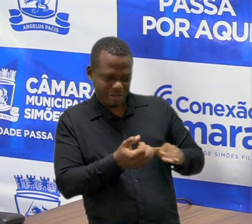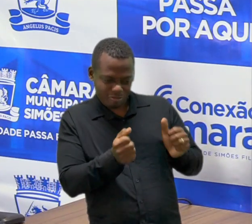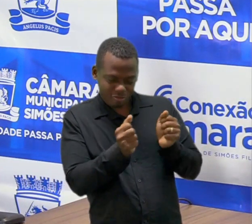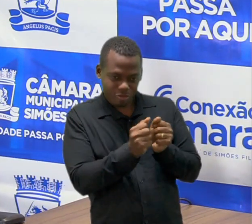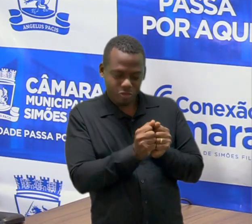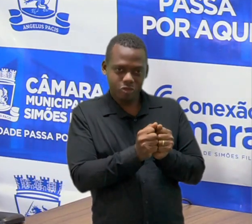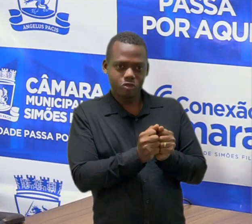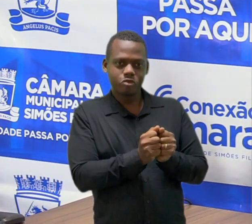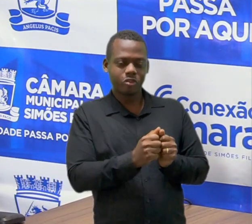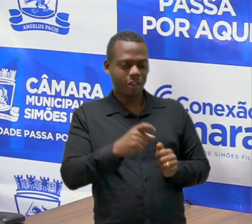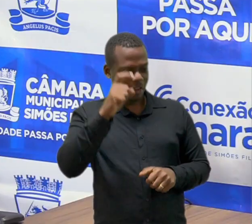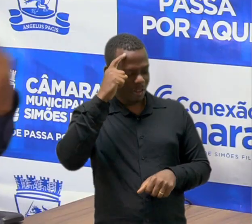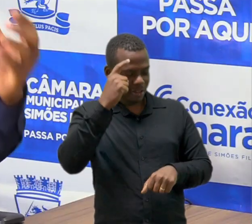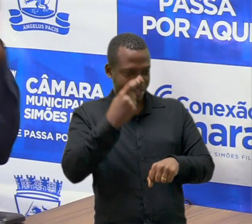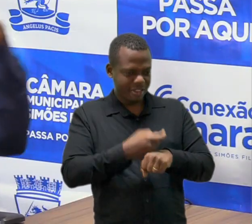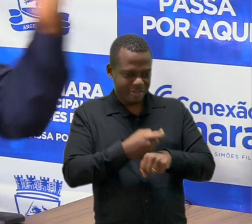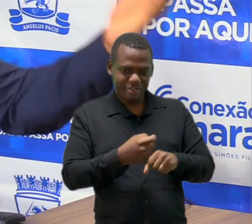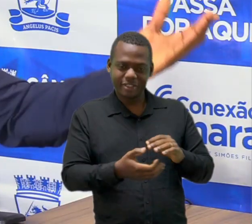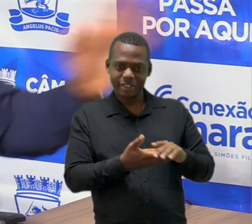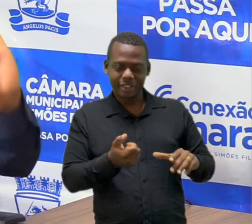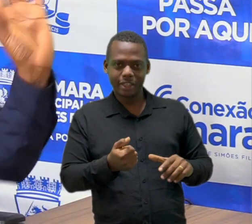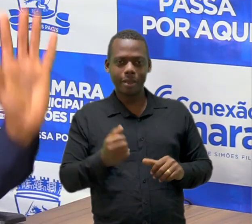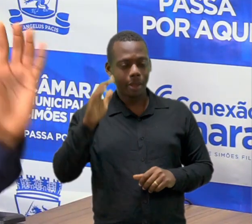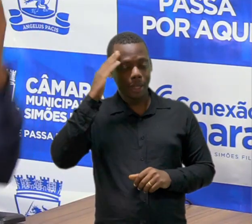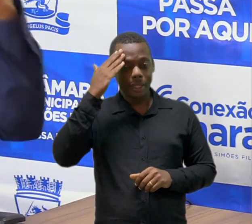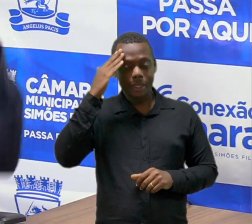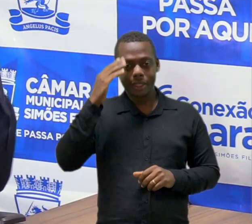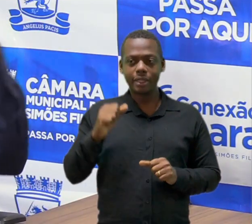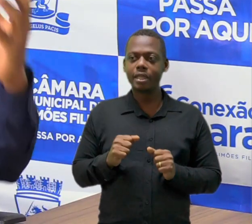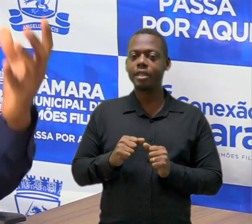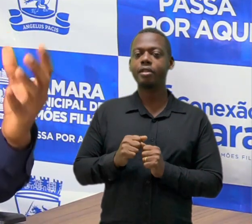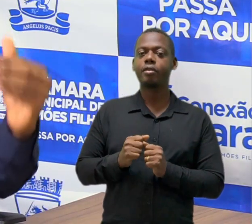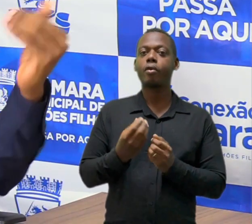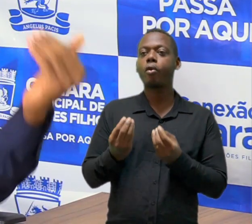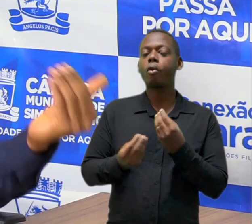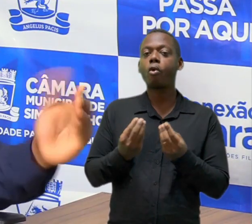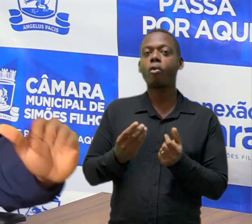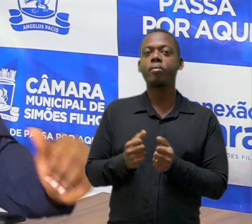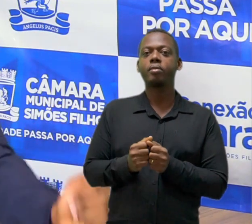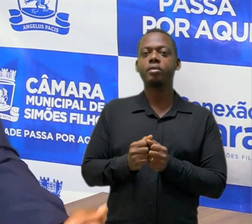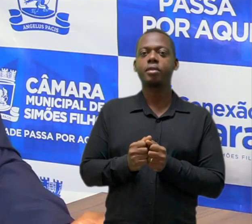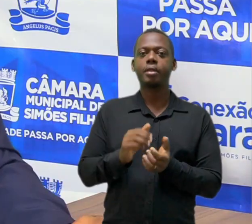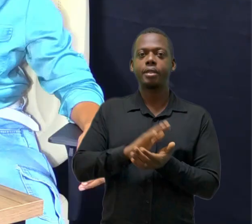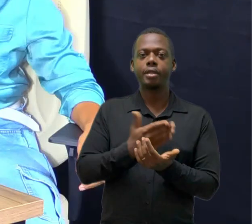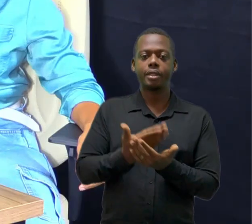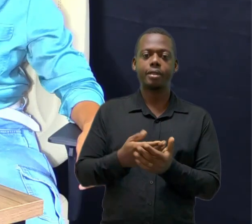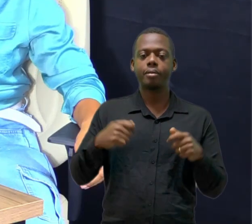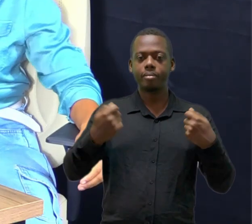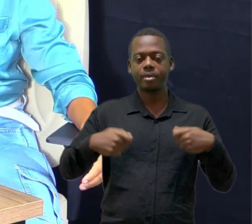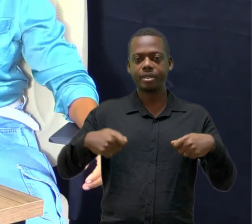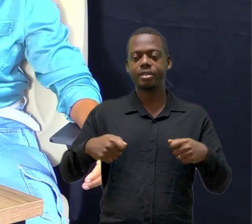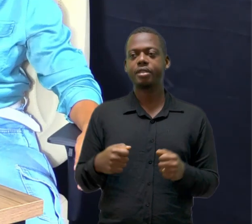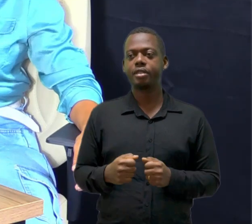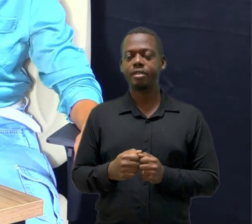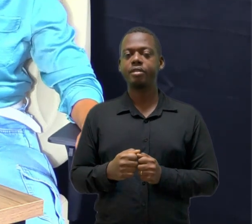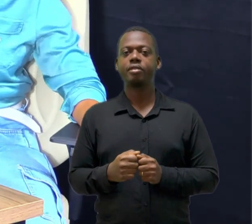juntos. Vamos sair junto da ignorância agora. Porque você Porque precisa, como ele não entende é a meme, viu? flexão, você Gente, precisa colocar se você está intérprete feliz, se você sofre está tanto meme, triste. você não imagina. É muito